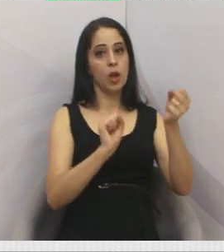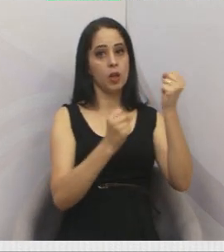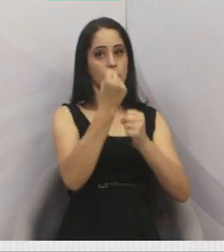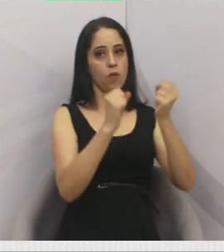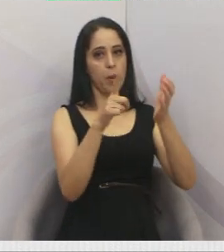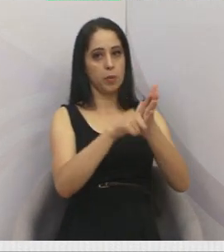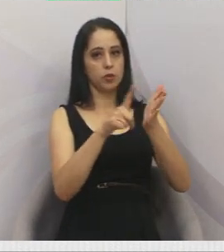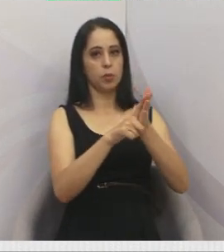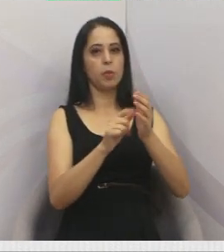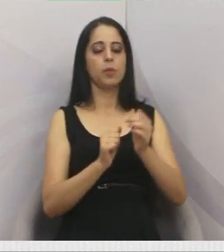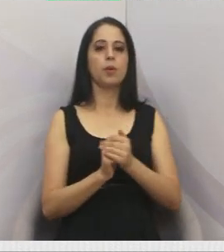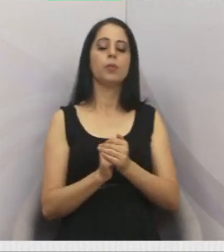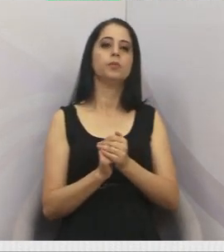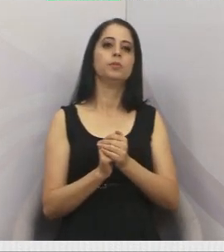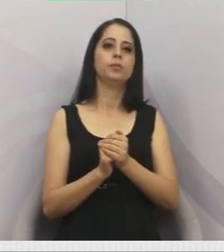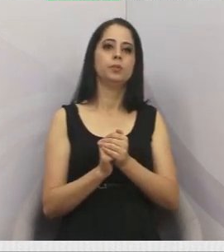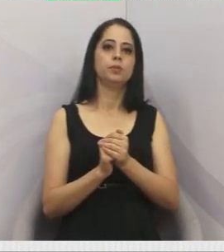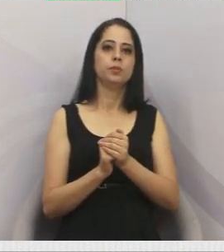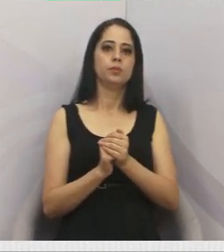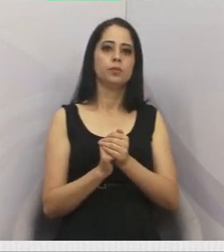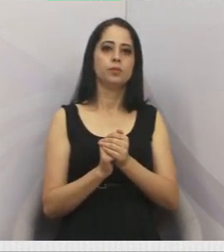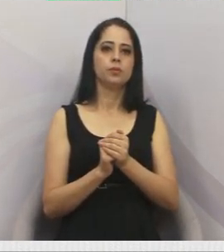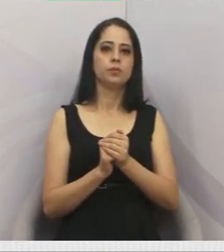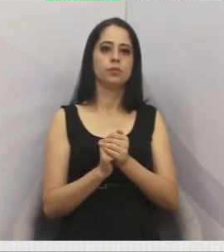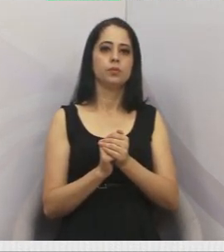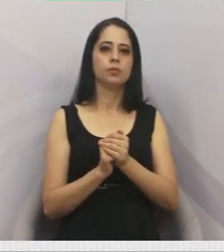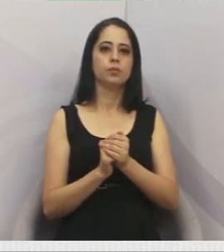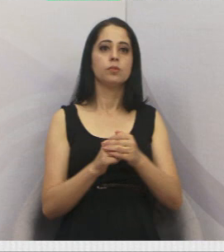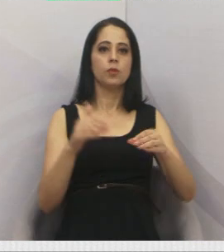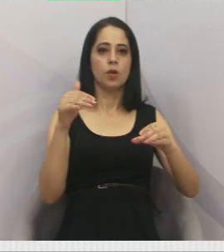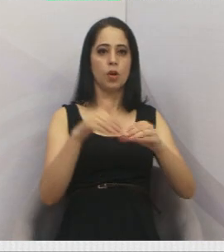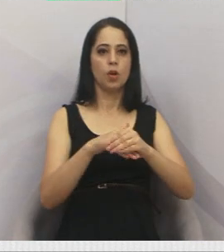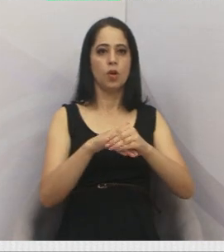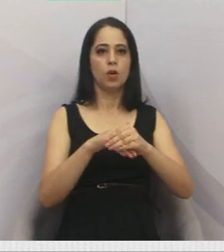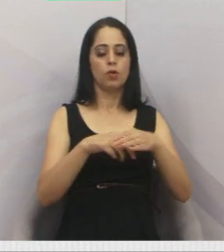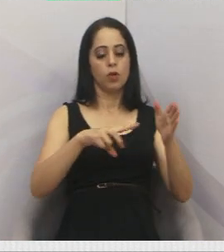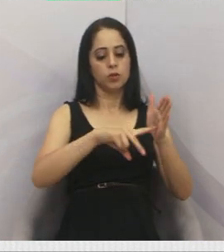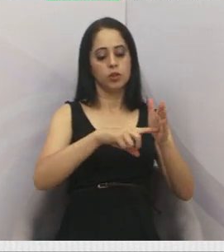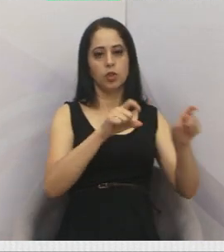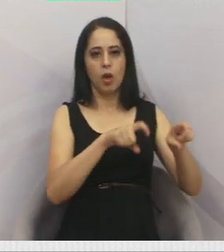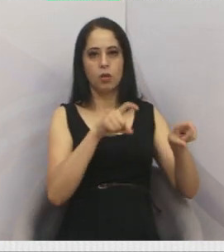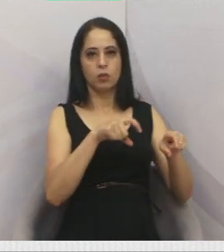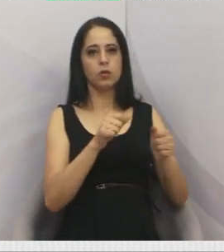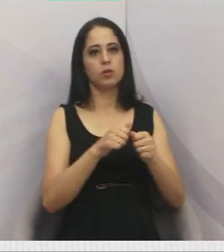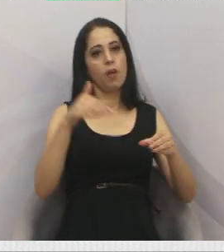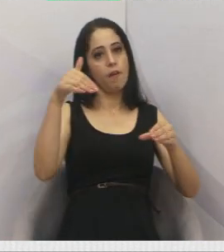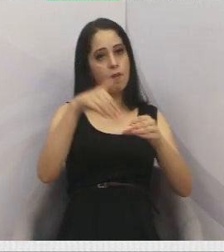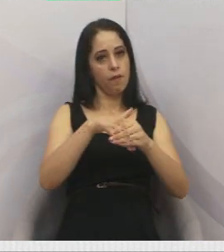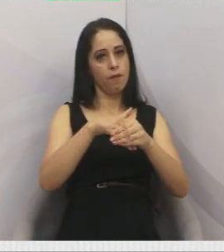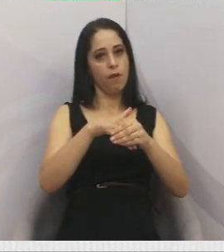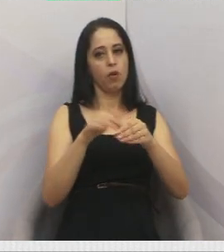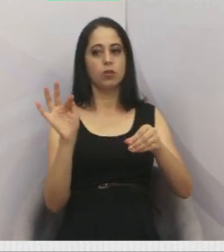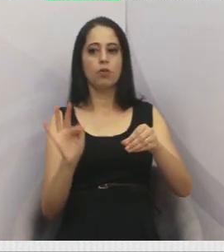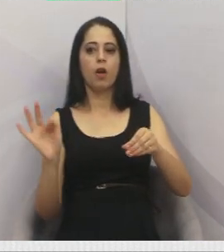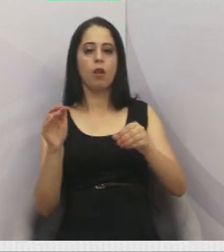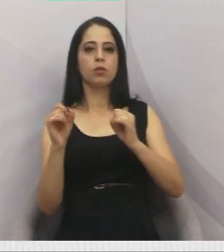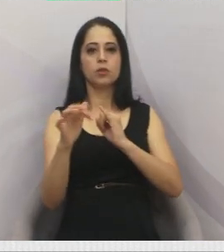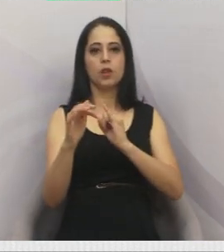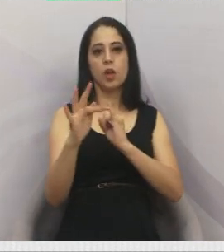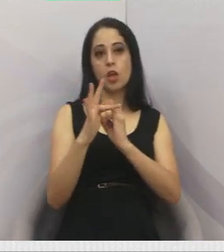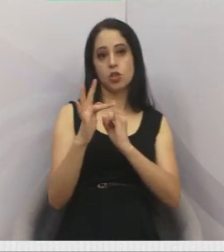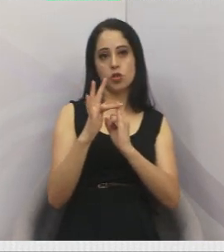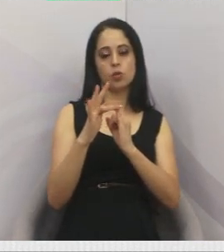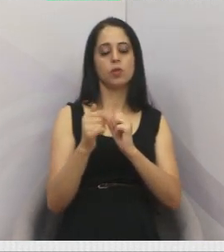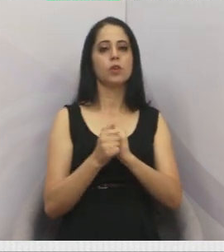Papeleiros. Segmento Empresas e ou Entidades Profissionais, um voto para Sindicato Rural. Segmento Entidades Acadêmicas, um voto para